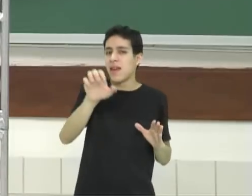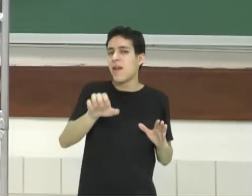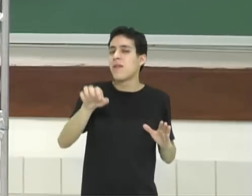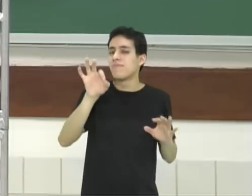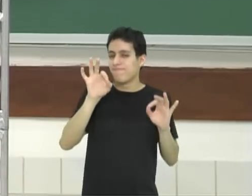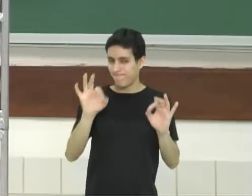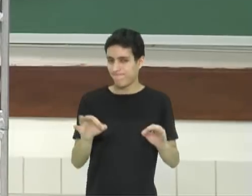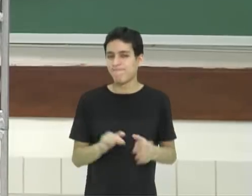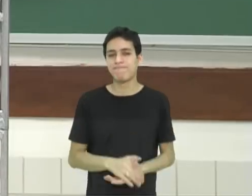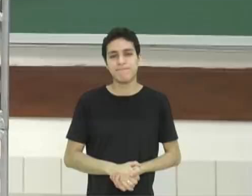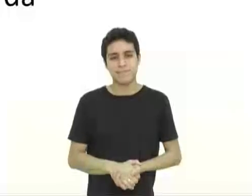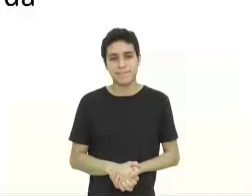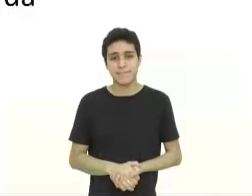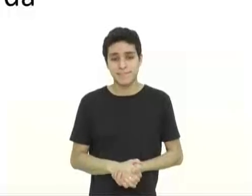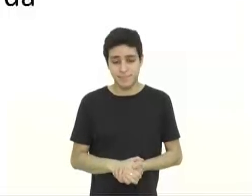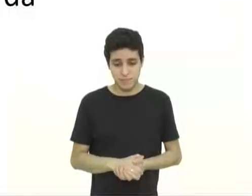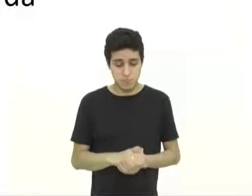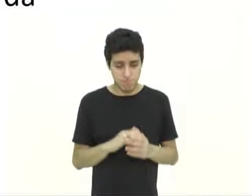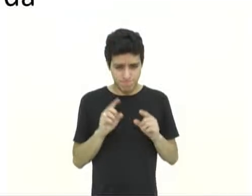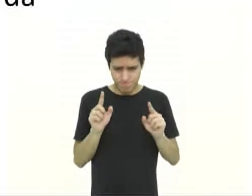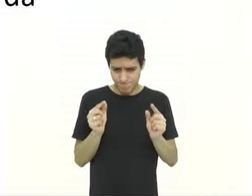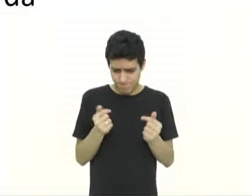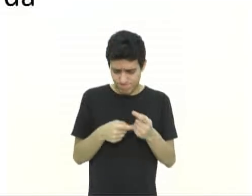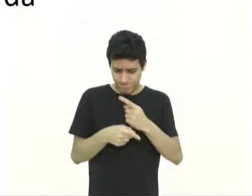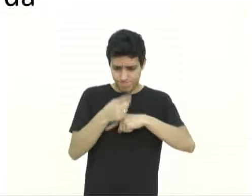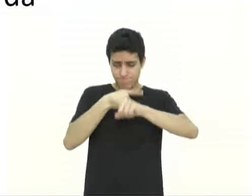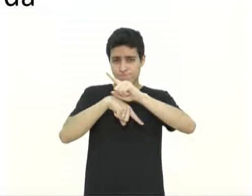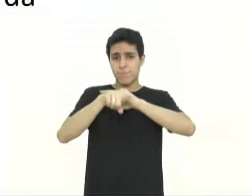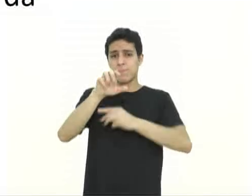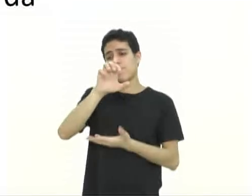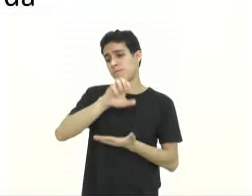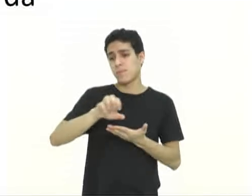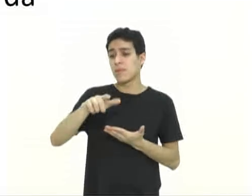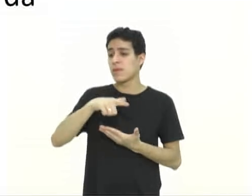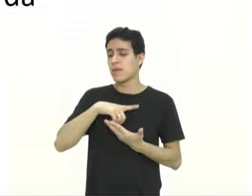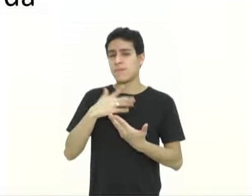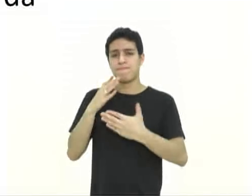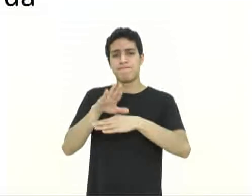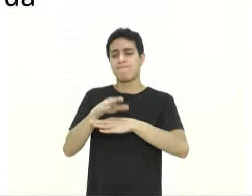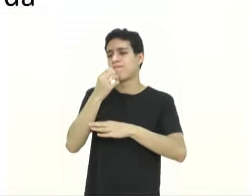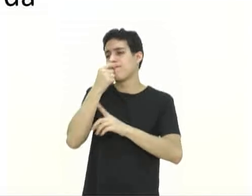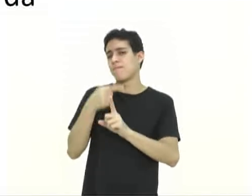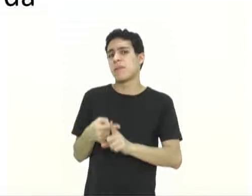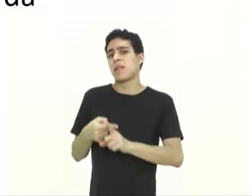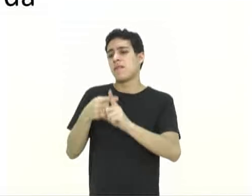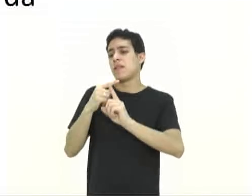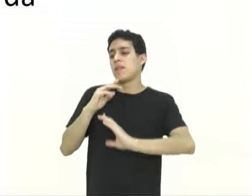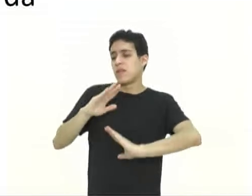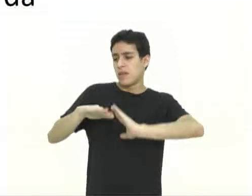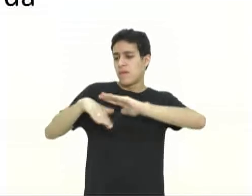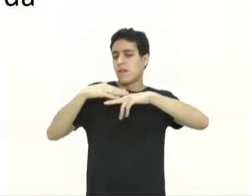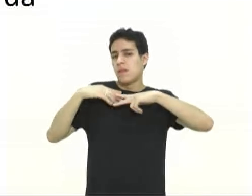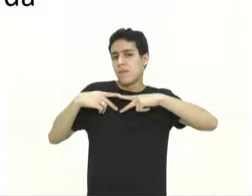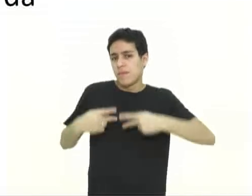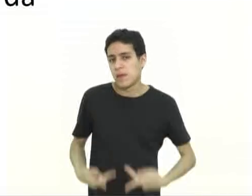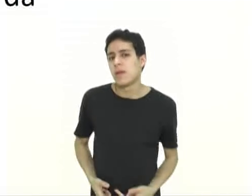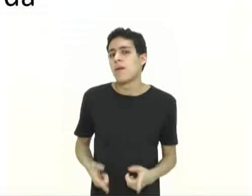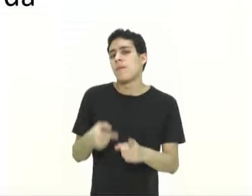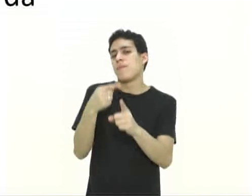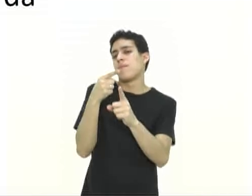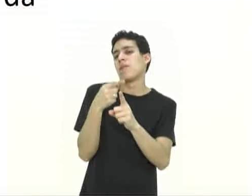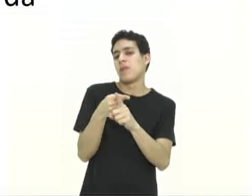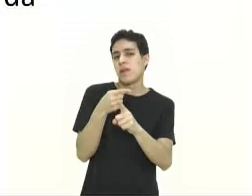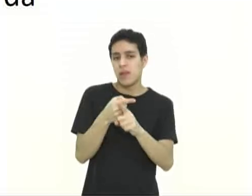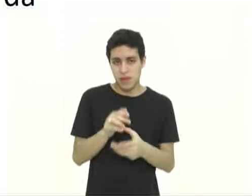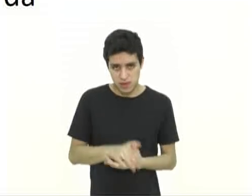sinônimo. O crescimento econômico europeu traz benefícios ao desenvolvimento humano. Por quê? Algumas